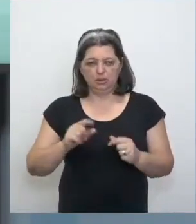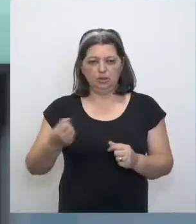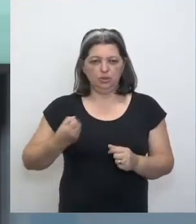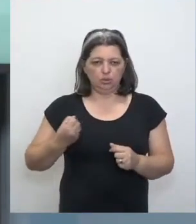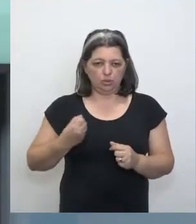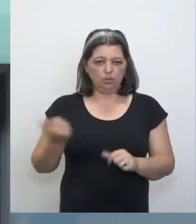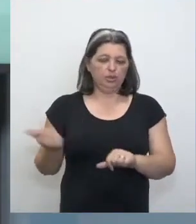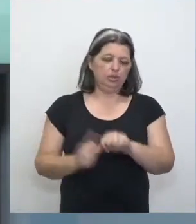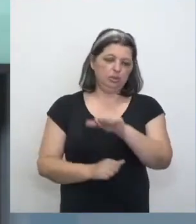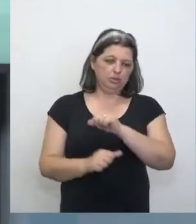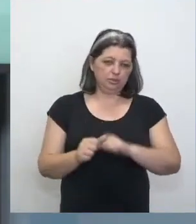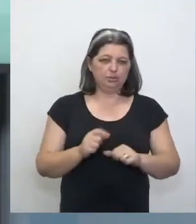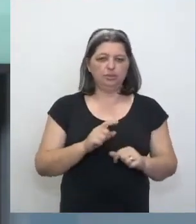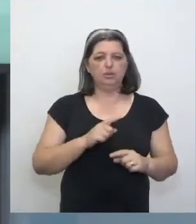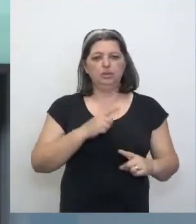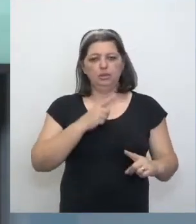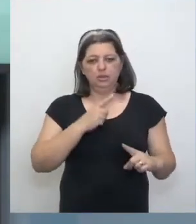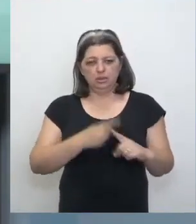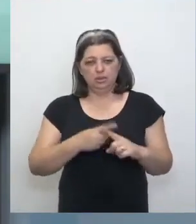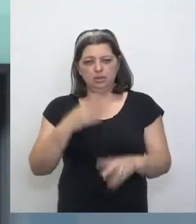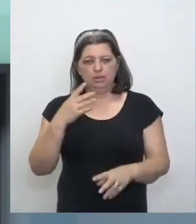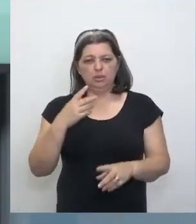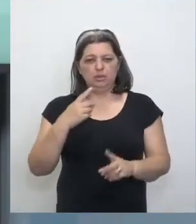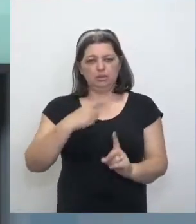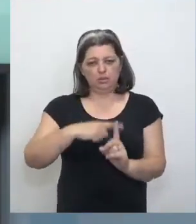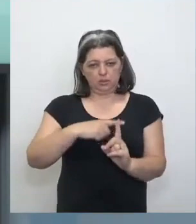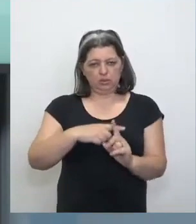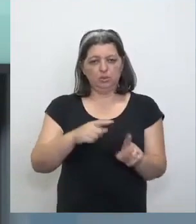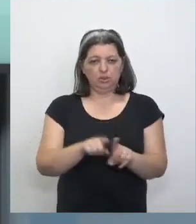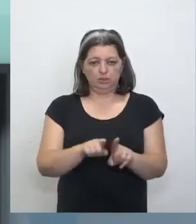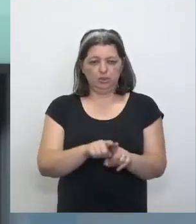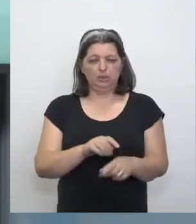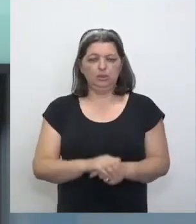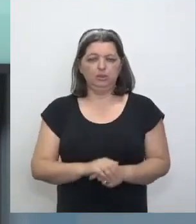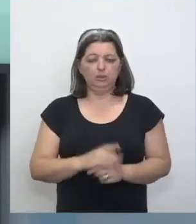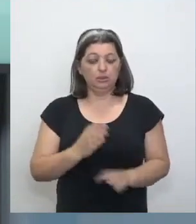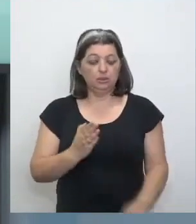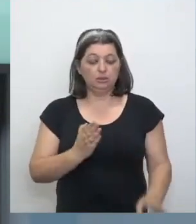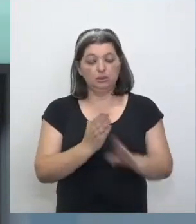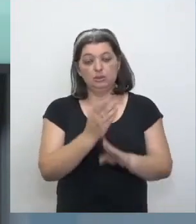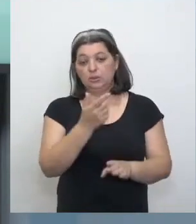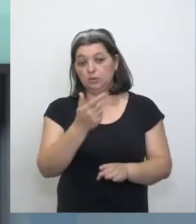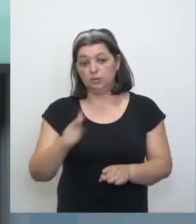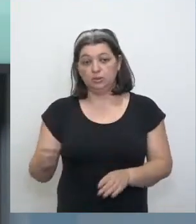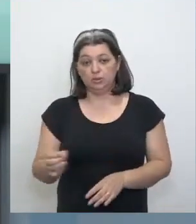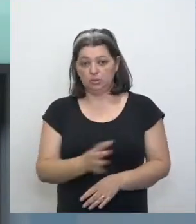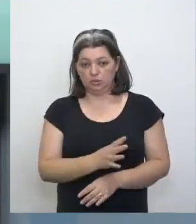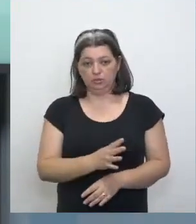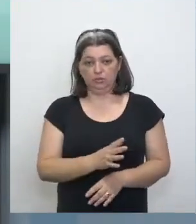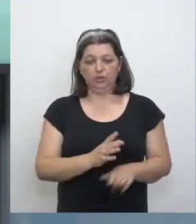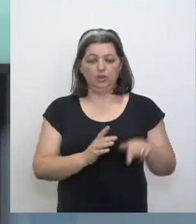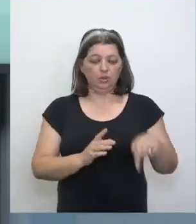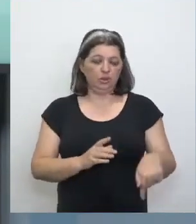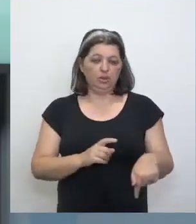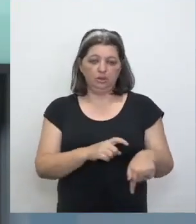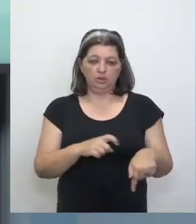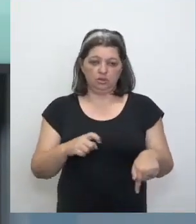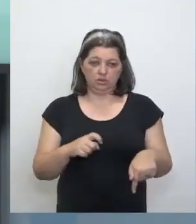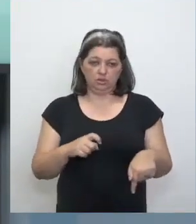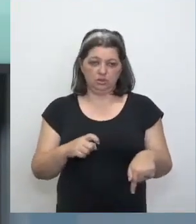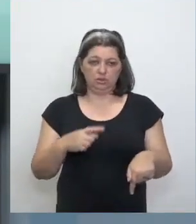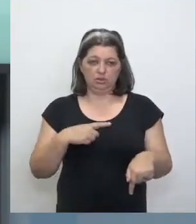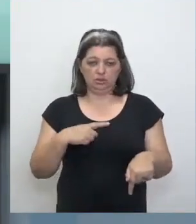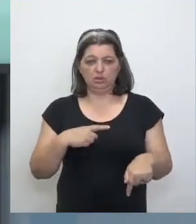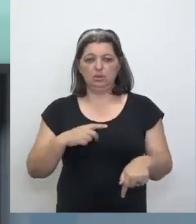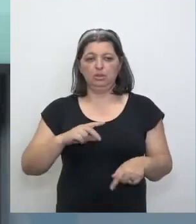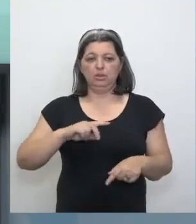fazer multiplicação e soma. É isso que eu vou fazer. Fazer um processo que eu vou descobrir um novo polinômio que eu chamo de q de x. Como esse tem grau